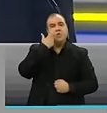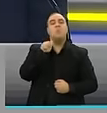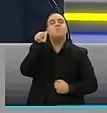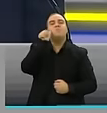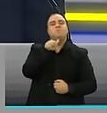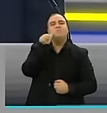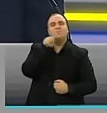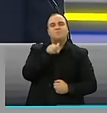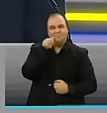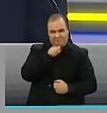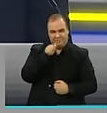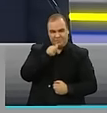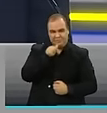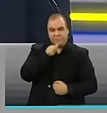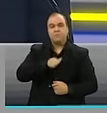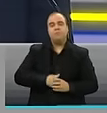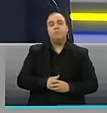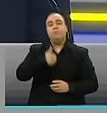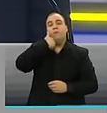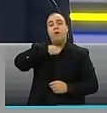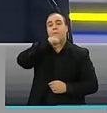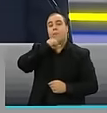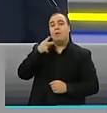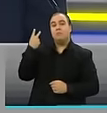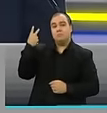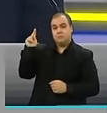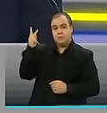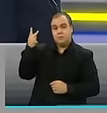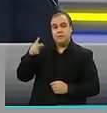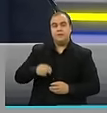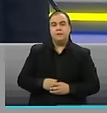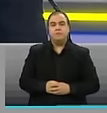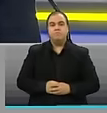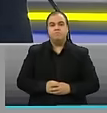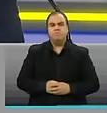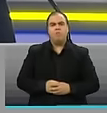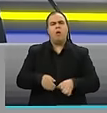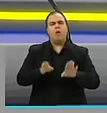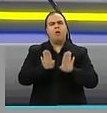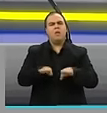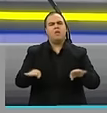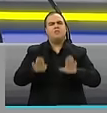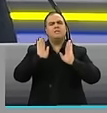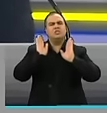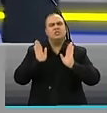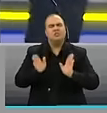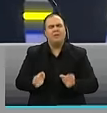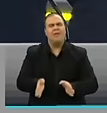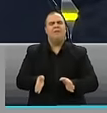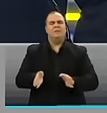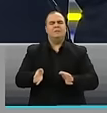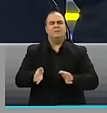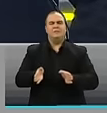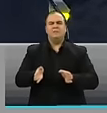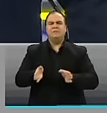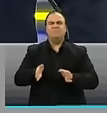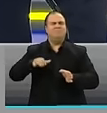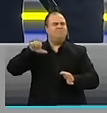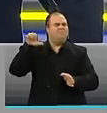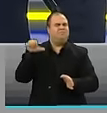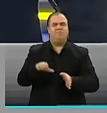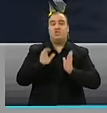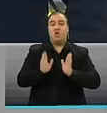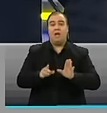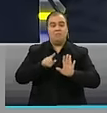menina que, com a mãe, a criança já em estado grave, passou por